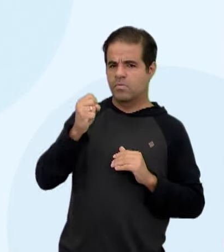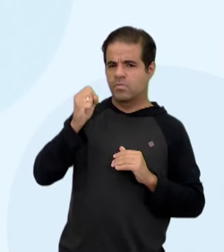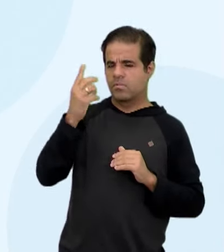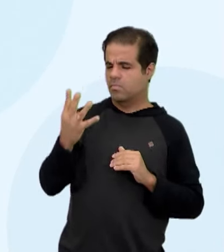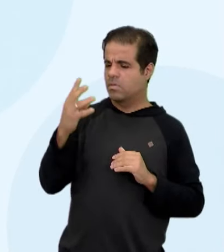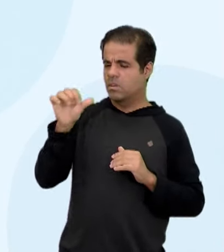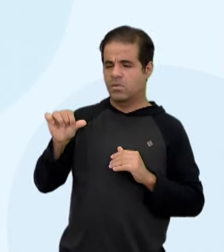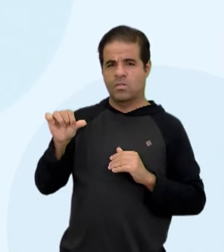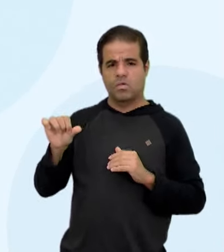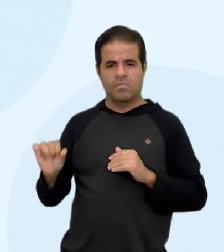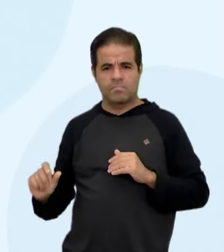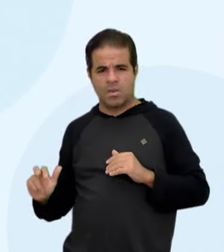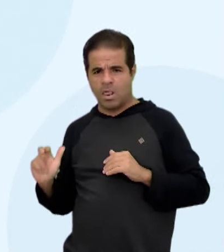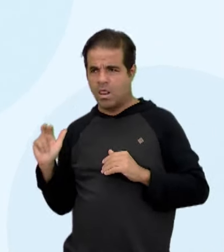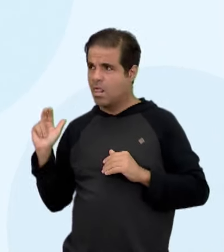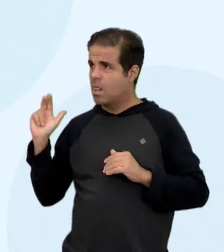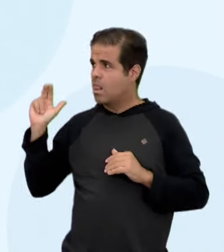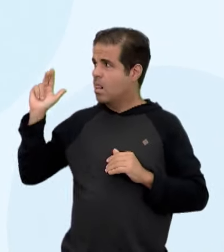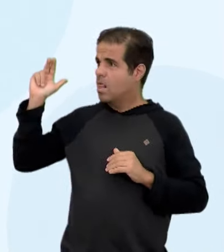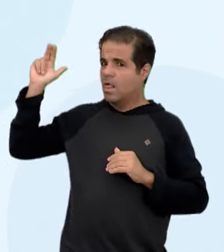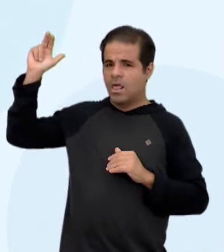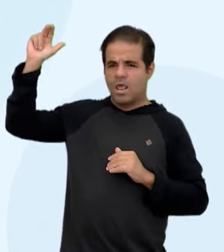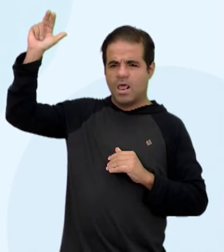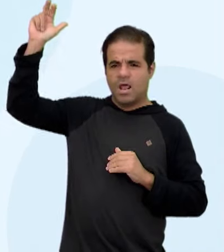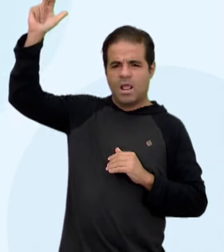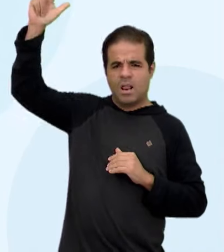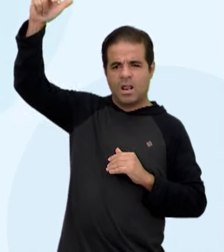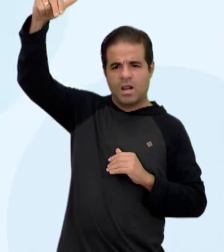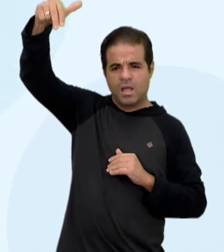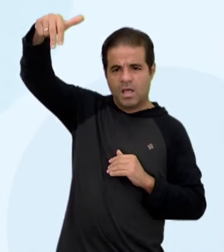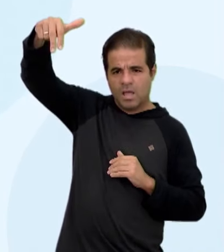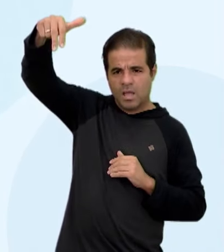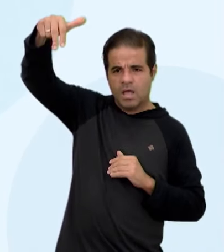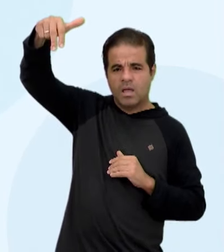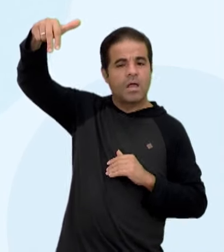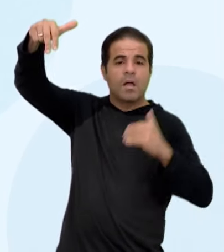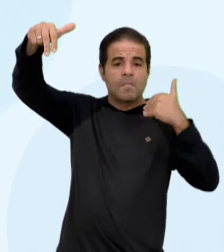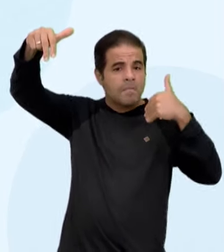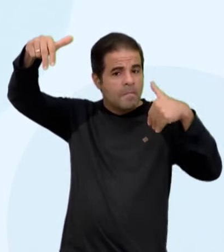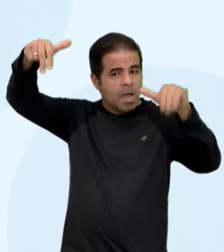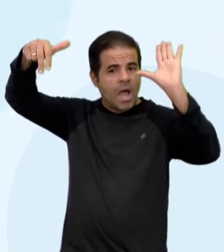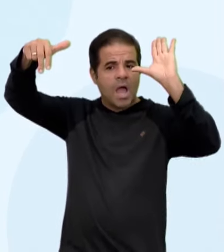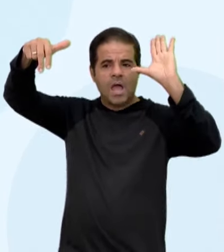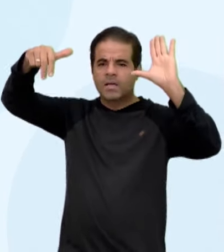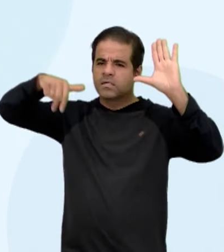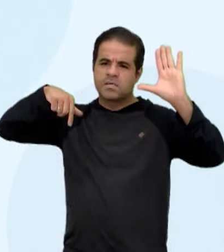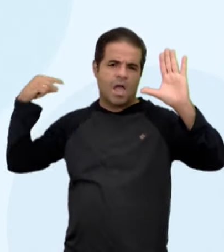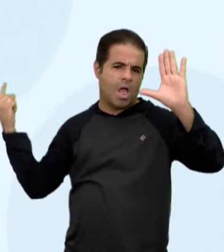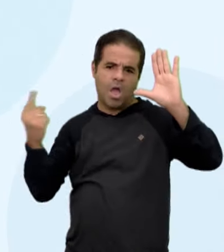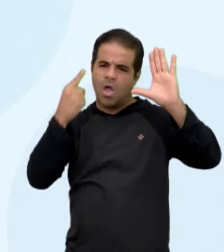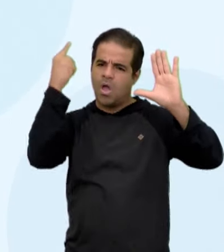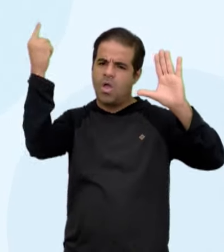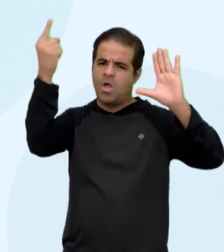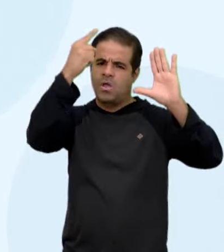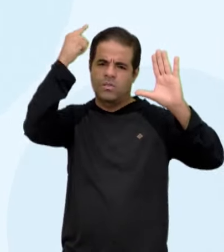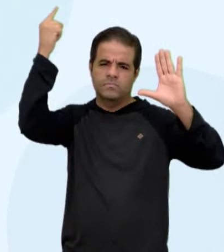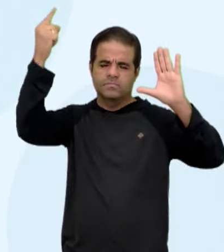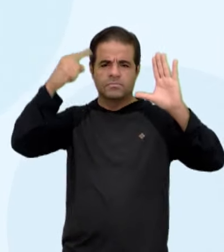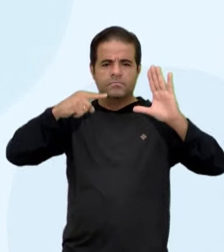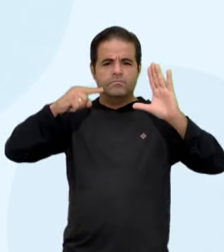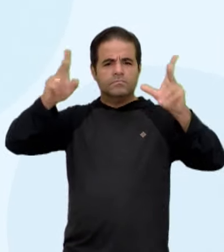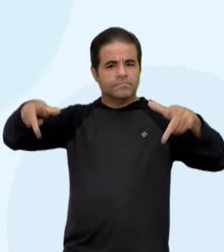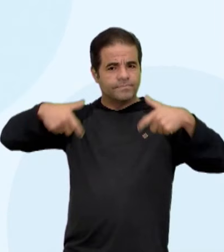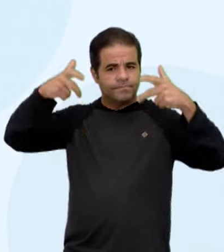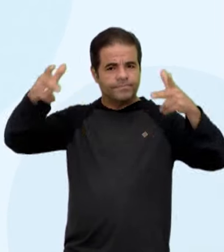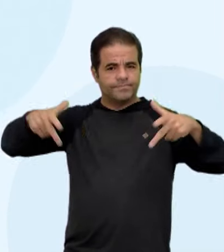8.849 metros de altura, né? E ela é a montanha aí mais alta do planeta Terra. Ela é um ponto de